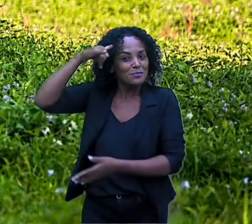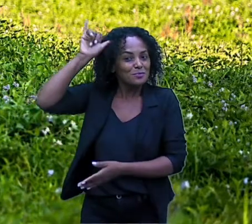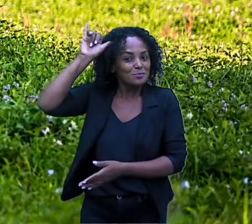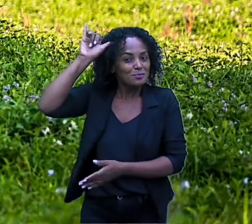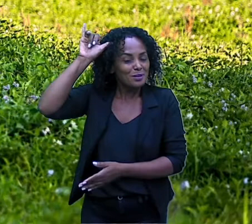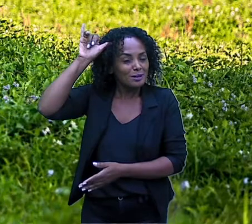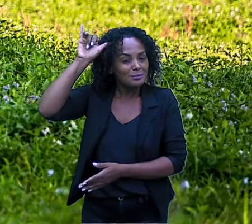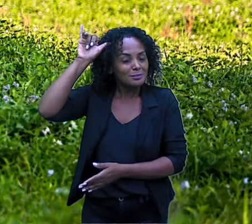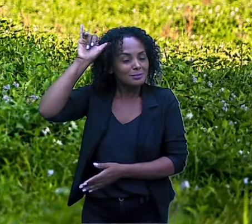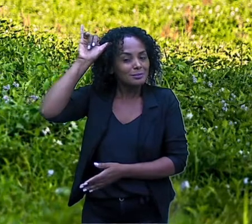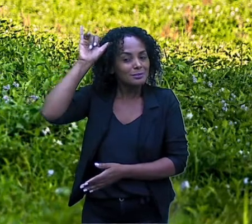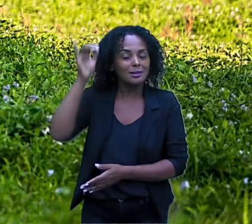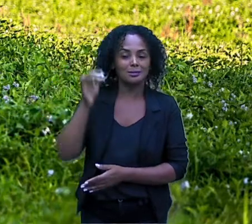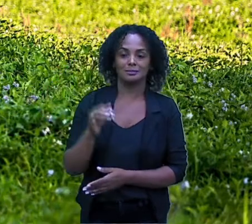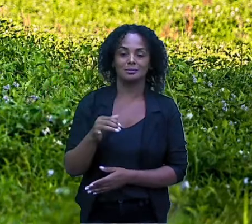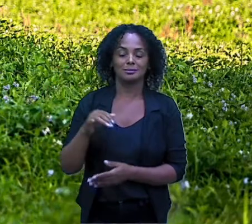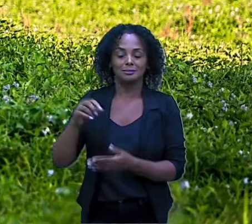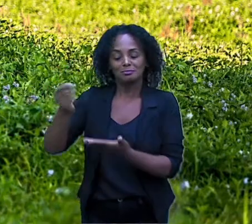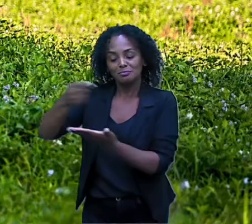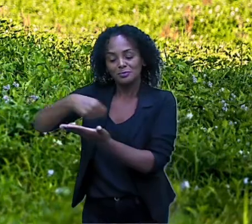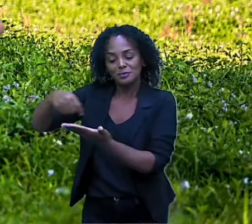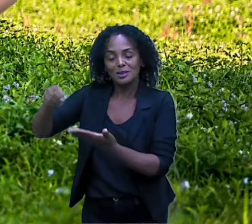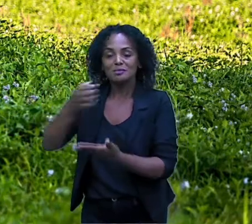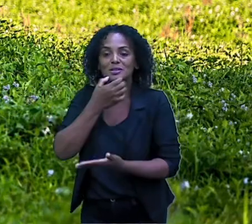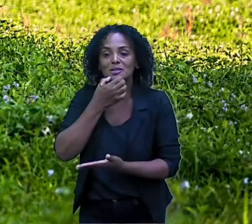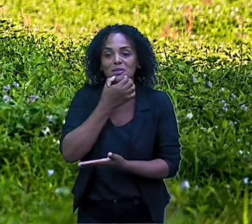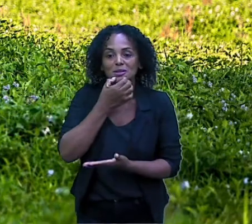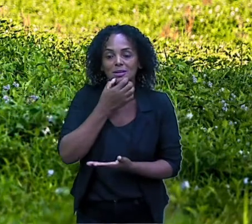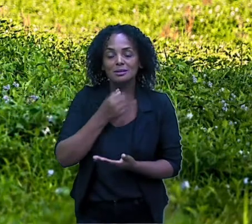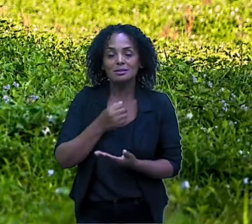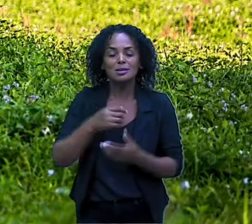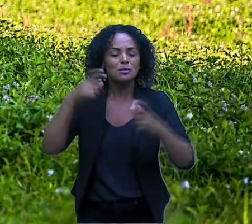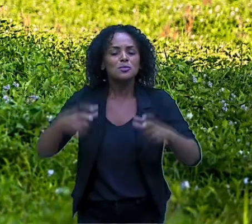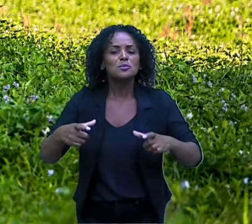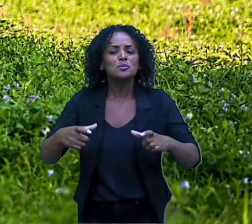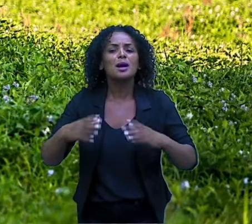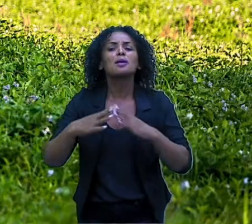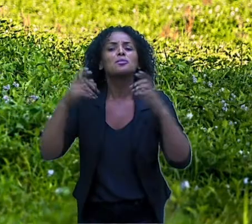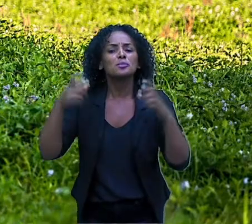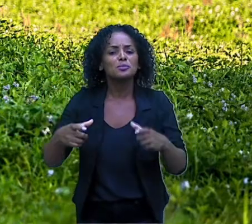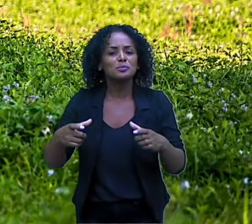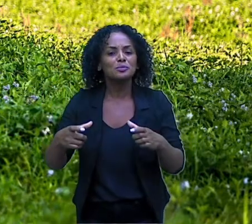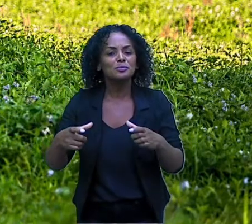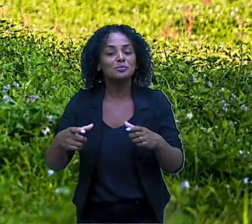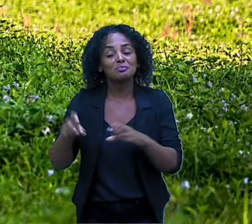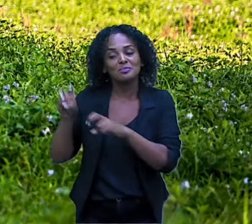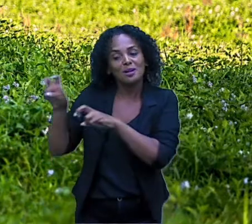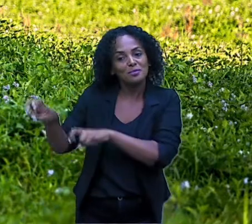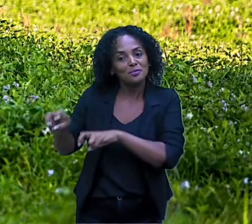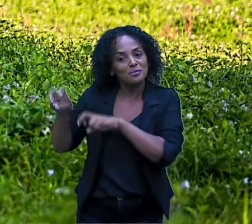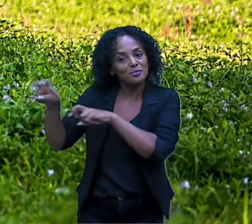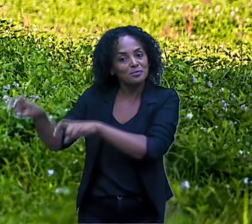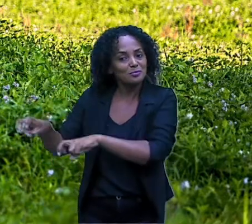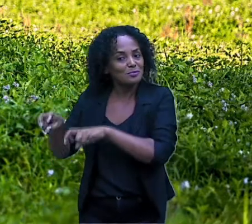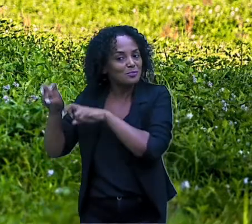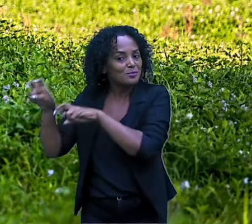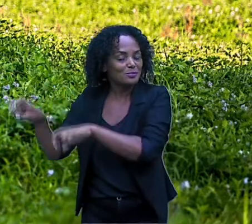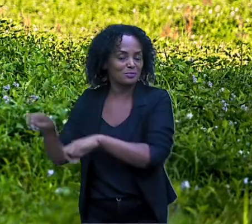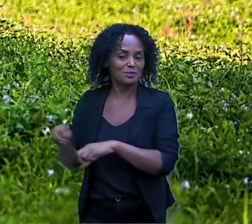em inglês, vaca. Né? E a vaca em inglês, cow. E onde que é o habitat? Farm. Vamos lá,